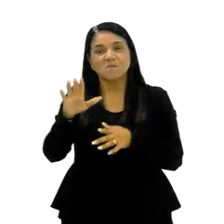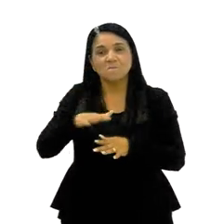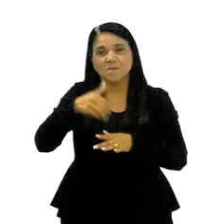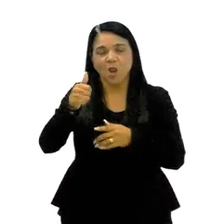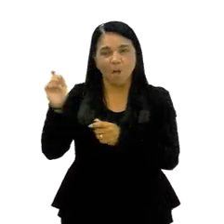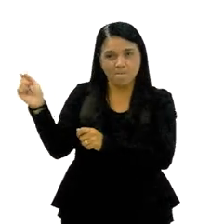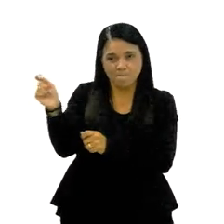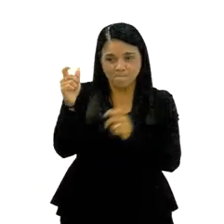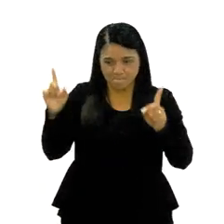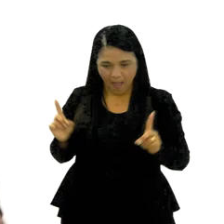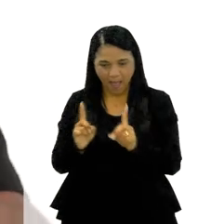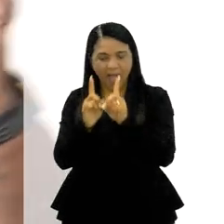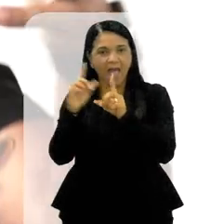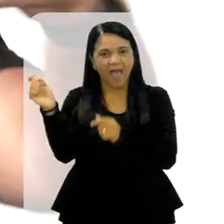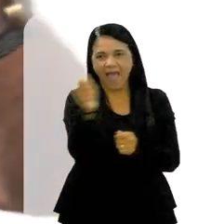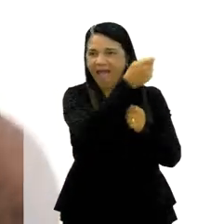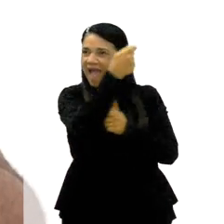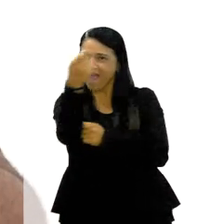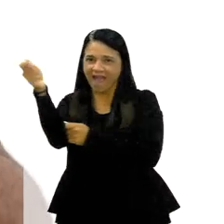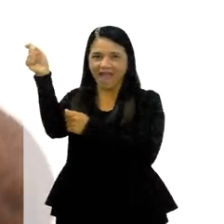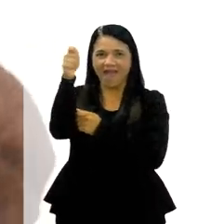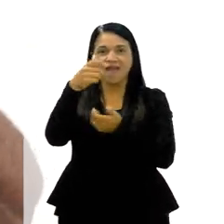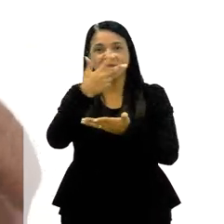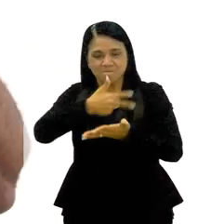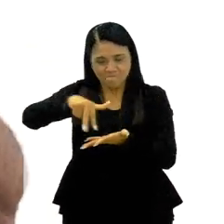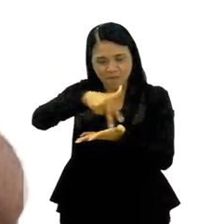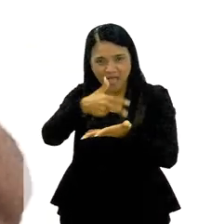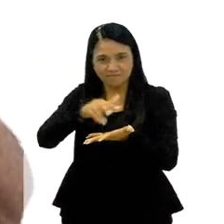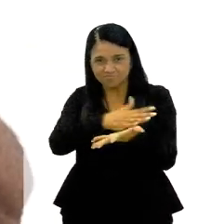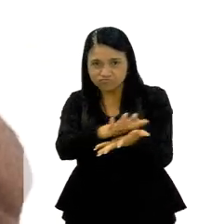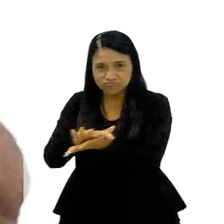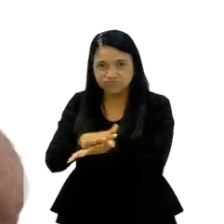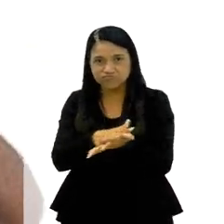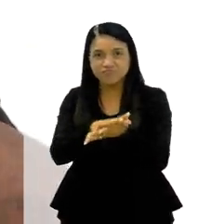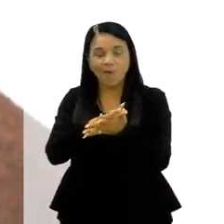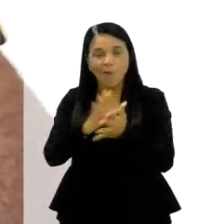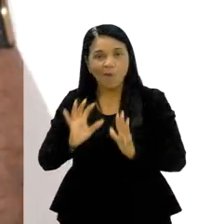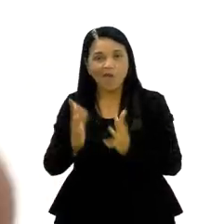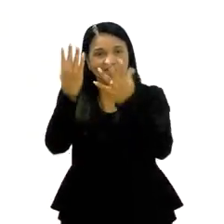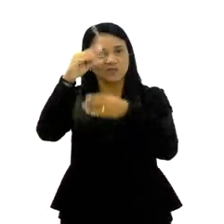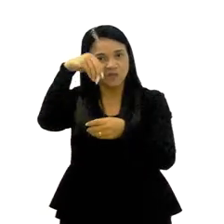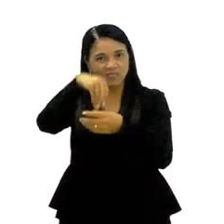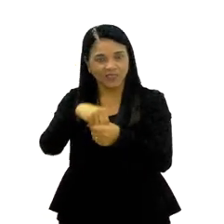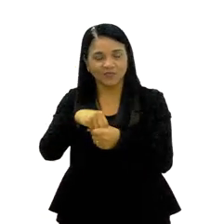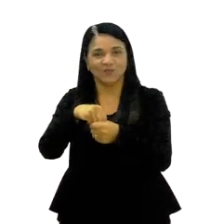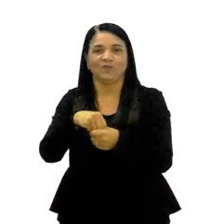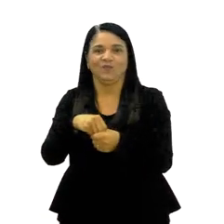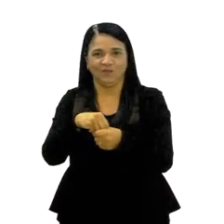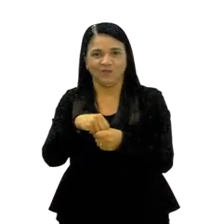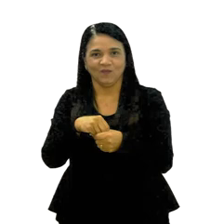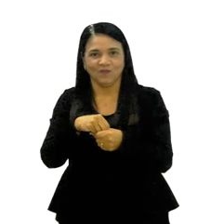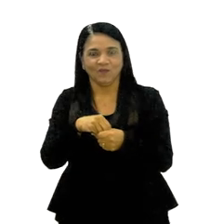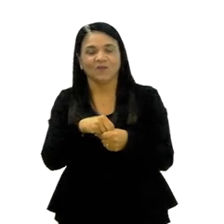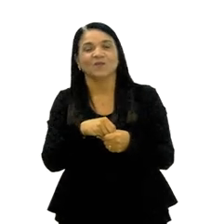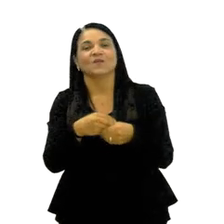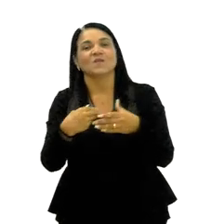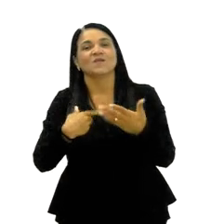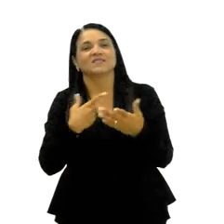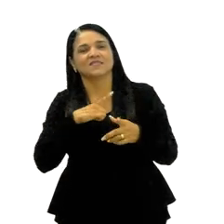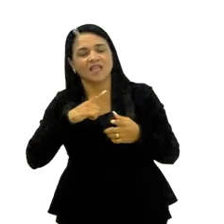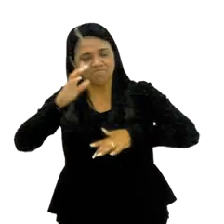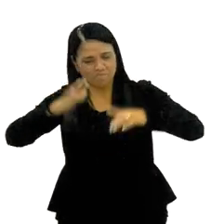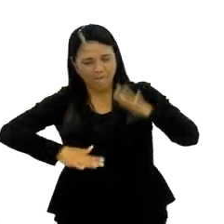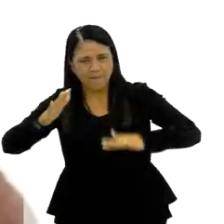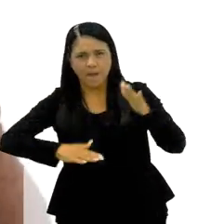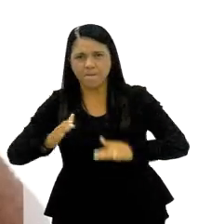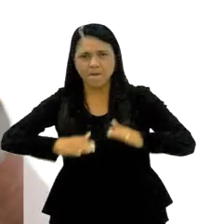de sala e porta-bandeira, melhor passista, e fazem um evento dentro desse programa chamado Samba Convida. E aí tem workshop de